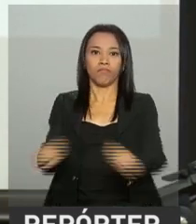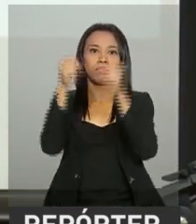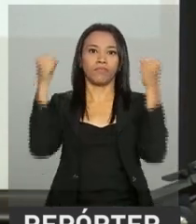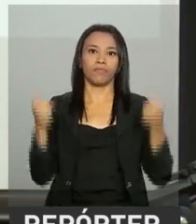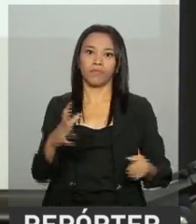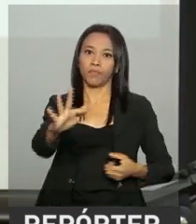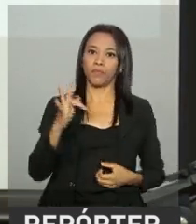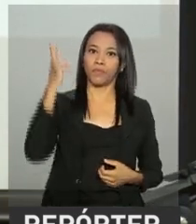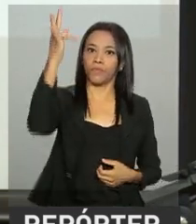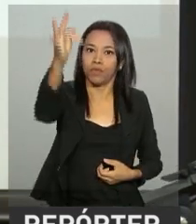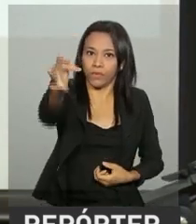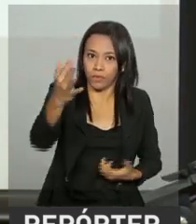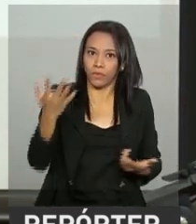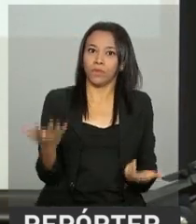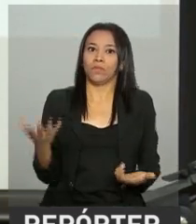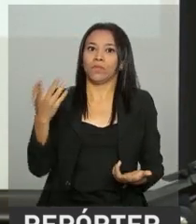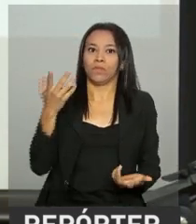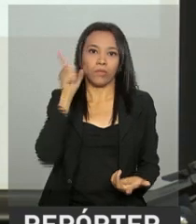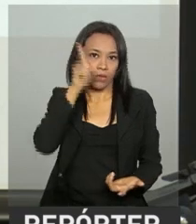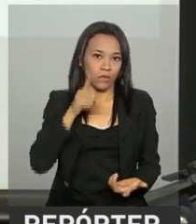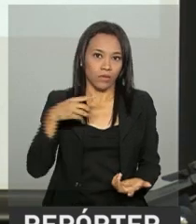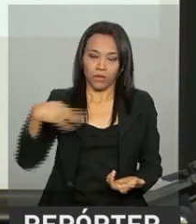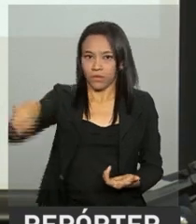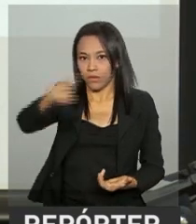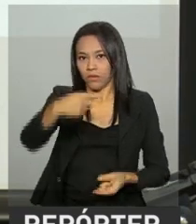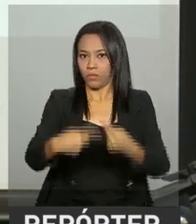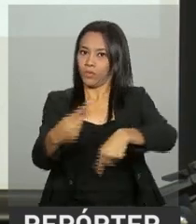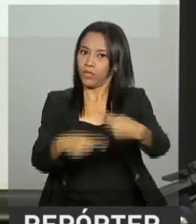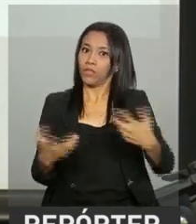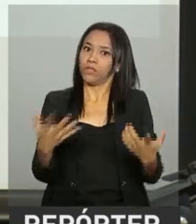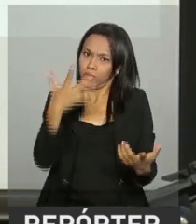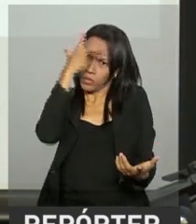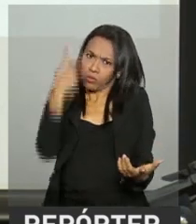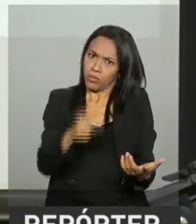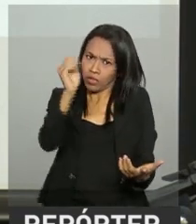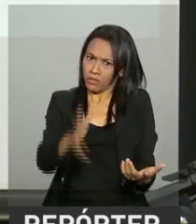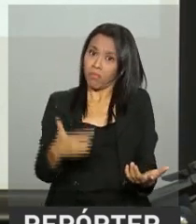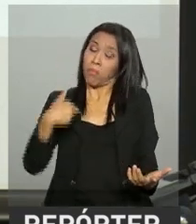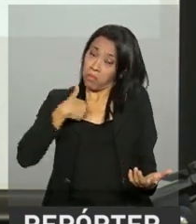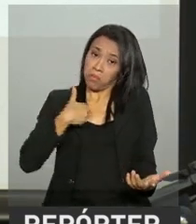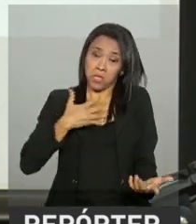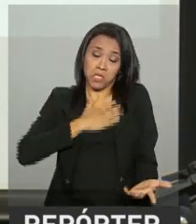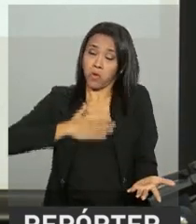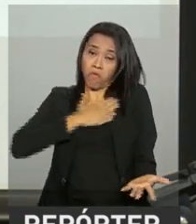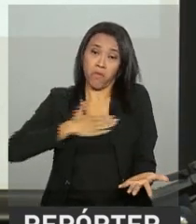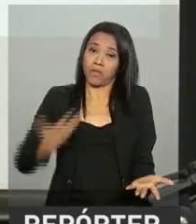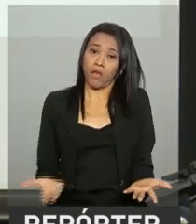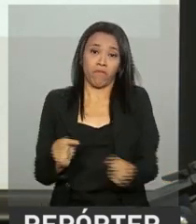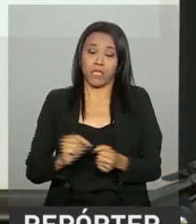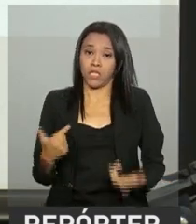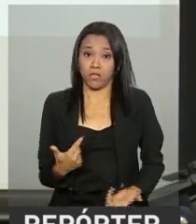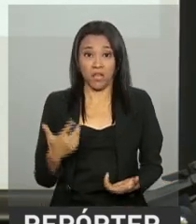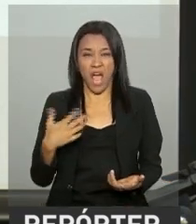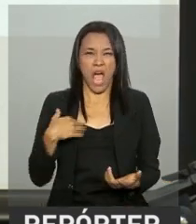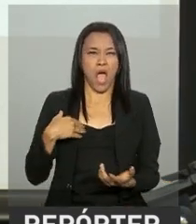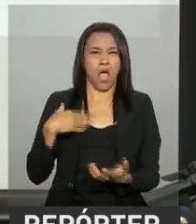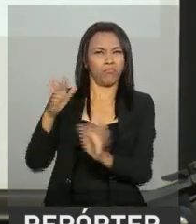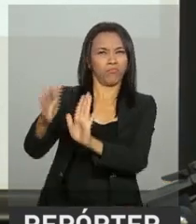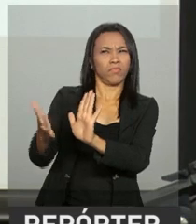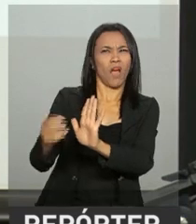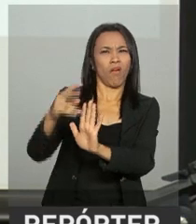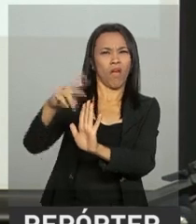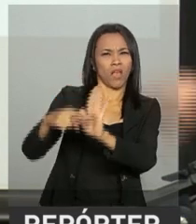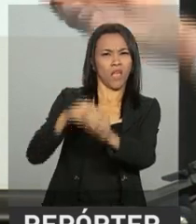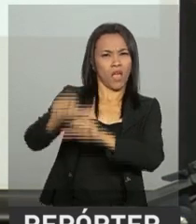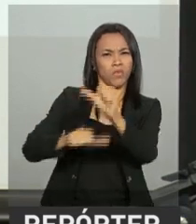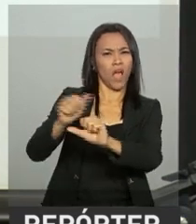para as futuras gerações de políticos e de brasileiros. Para mim seria extremamente confortável que eu dissesse, não, Previdência não mexo não, porque eu